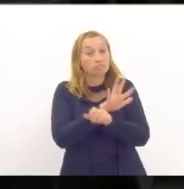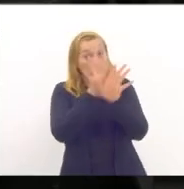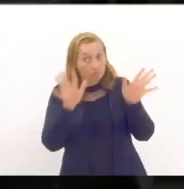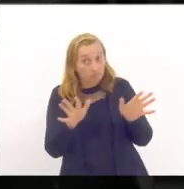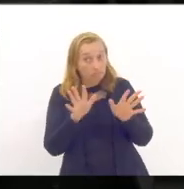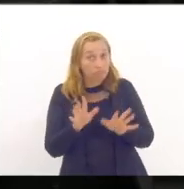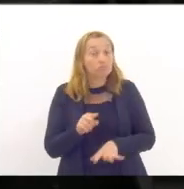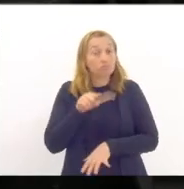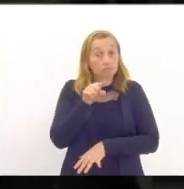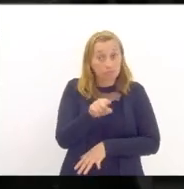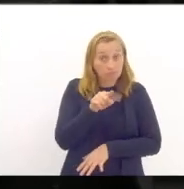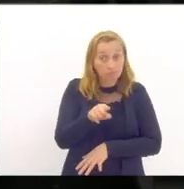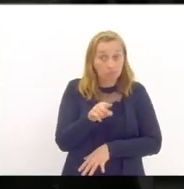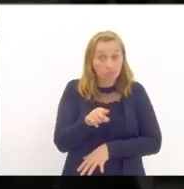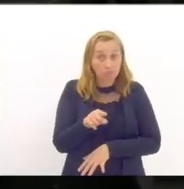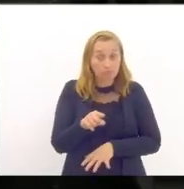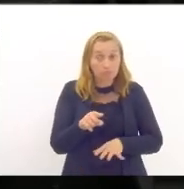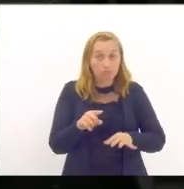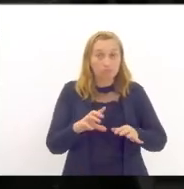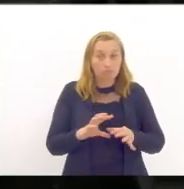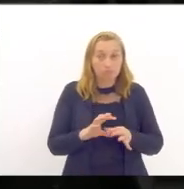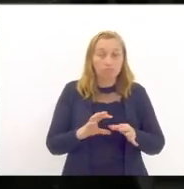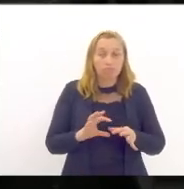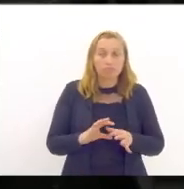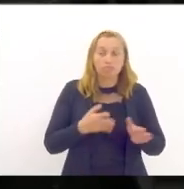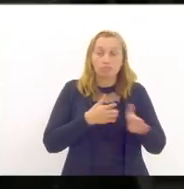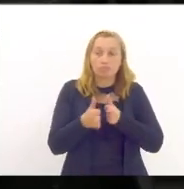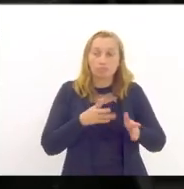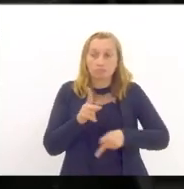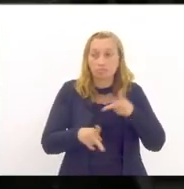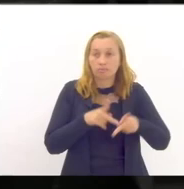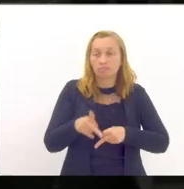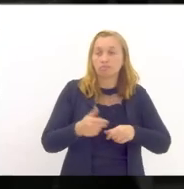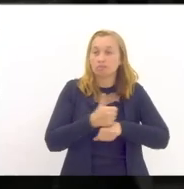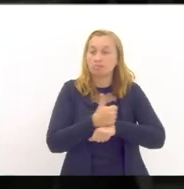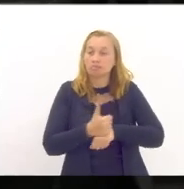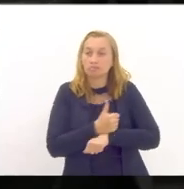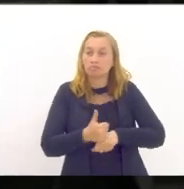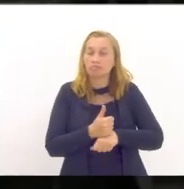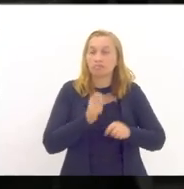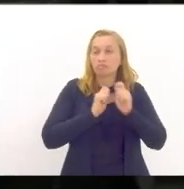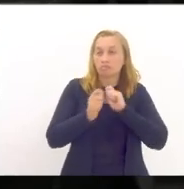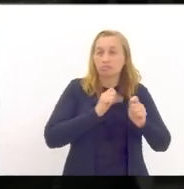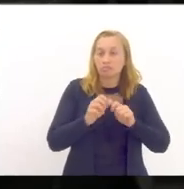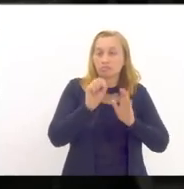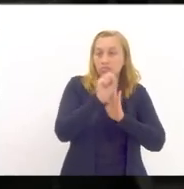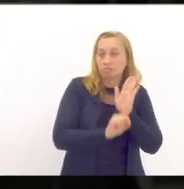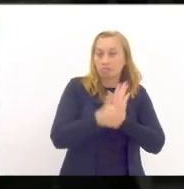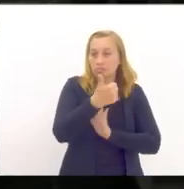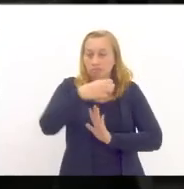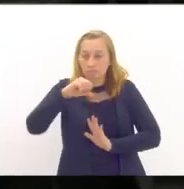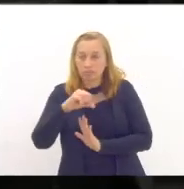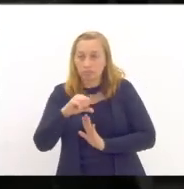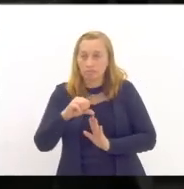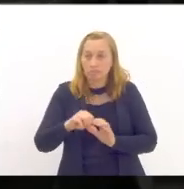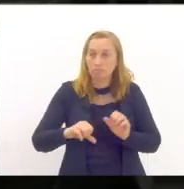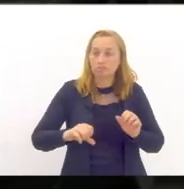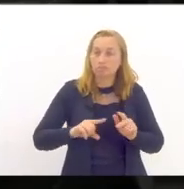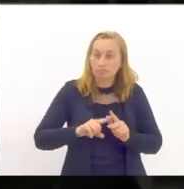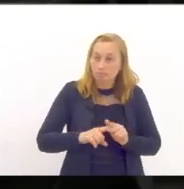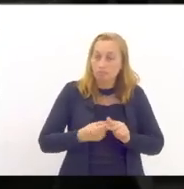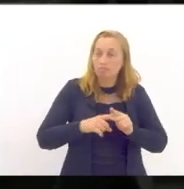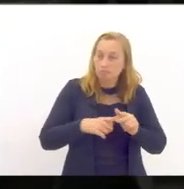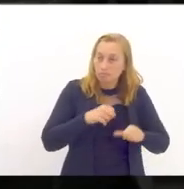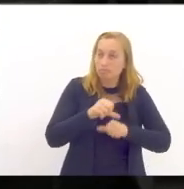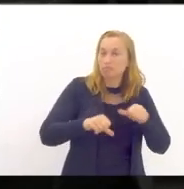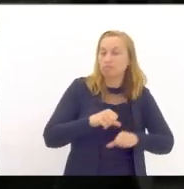e que estes são disponíveis ao público. O jornalismo profissional existe no Brasil desde o século XIX e se reinventa sempre respeitando